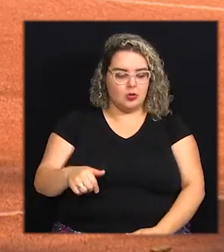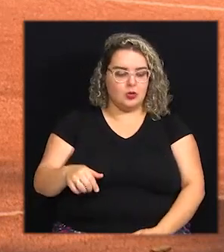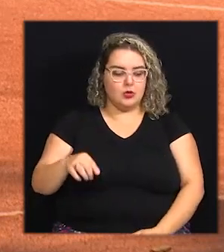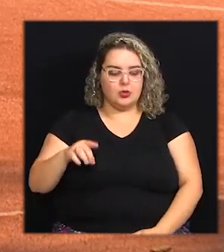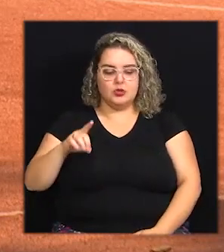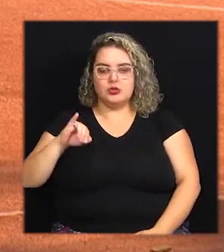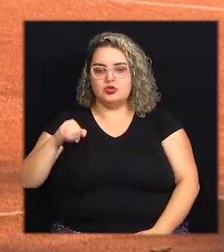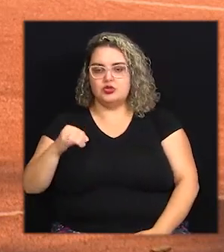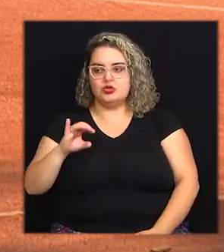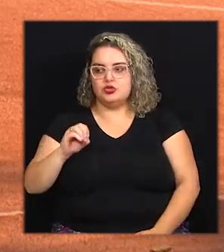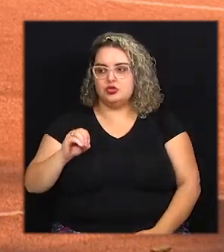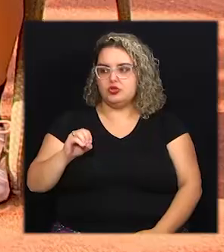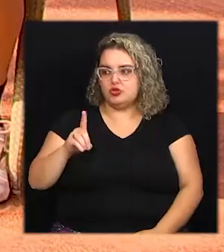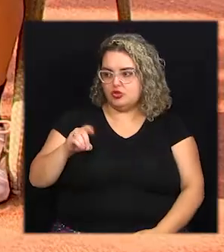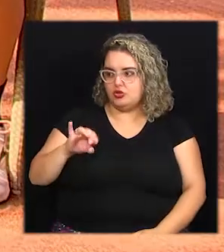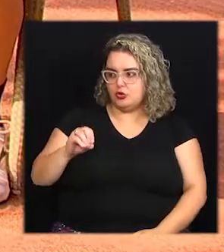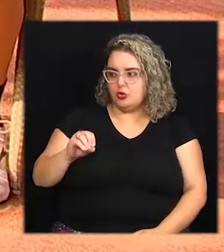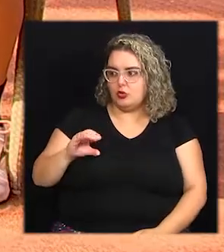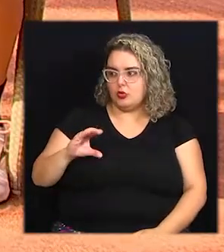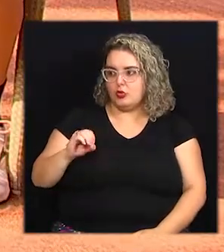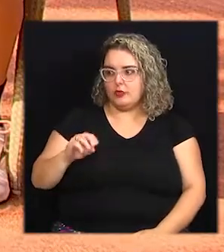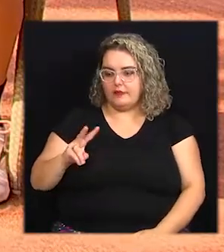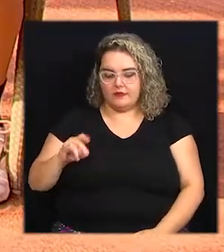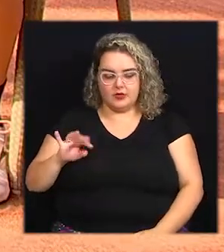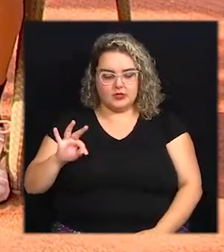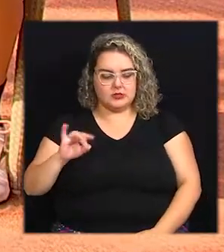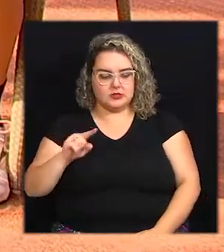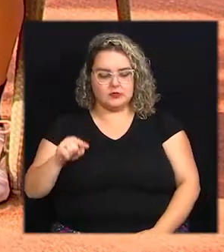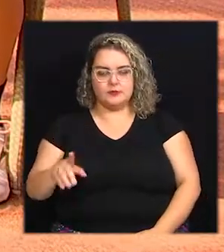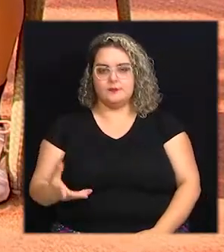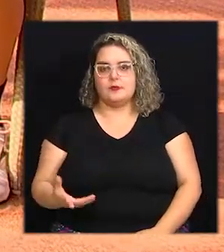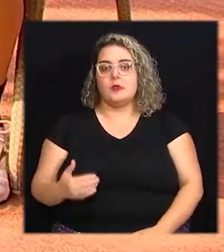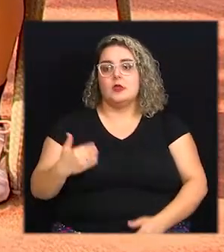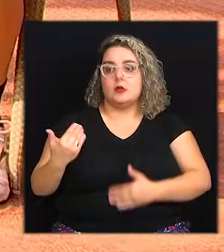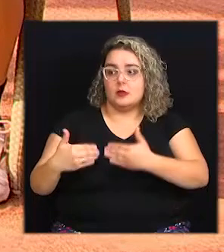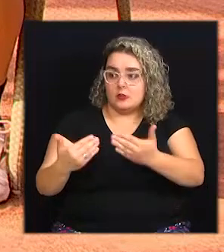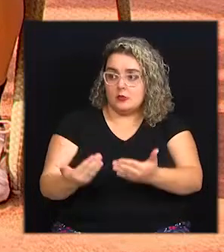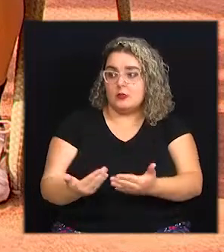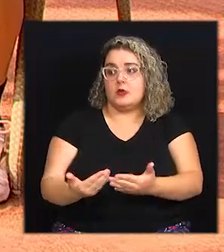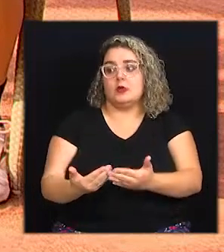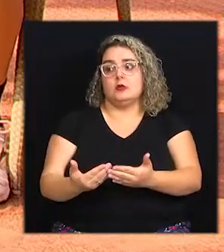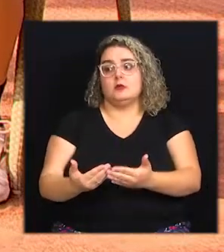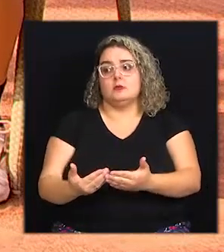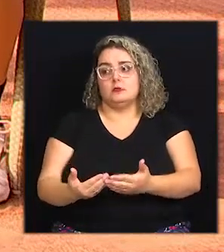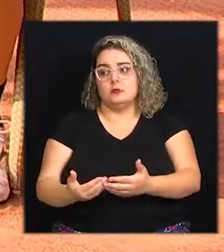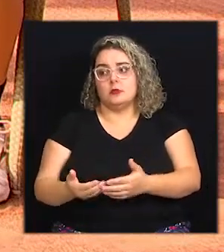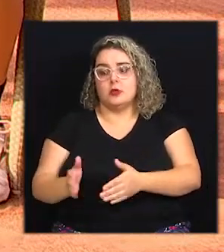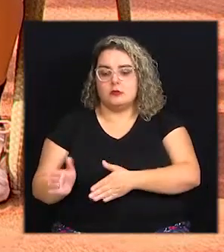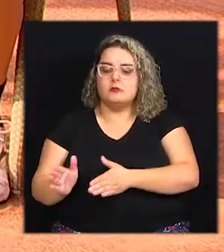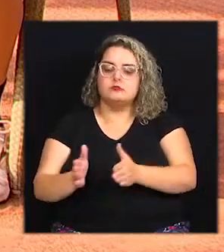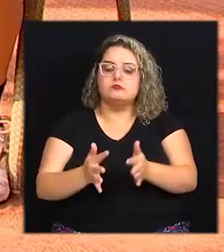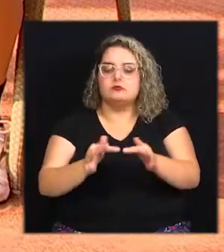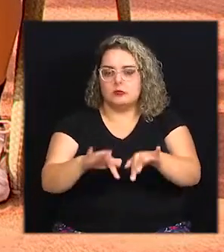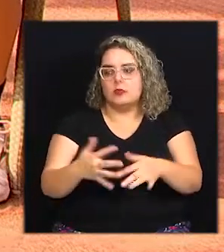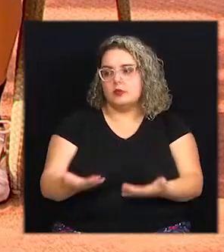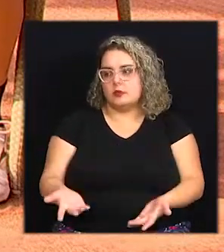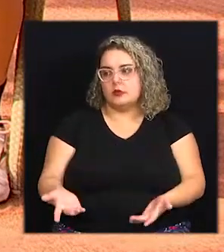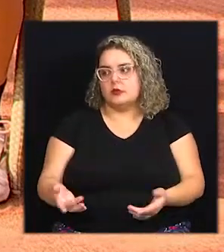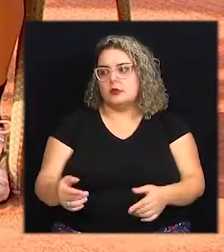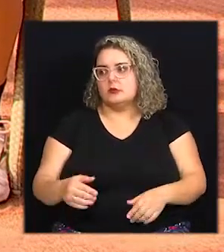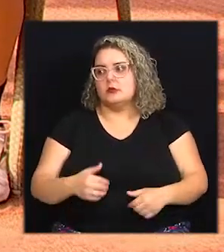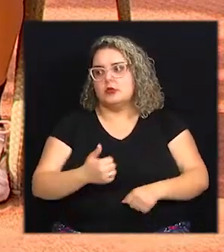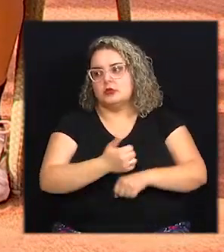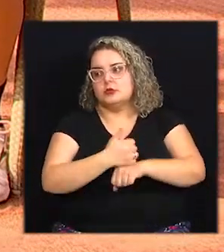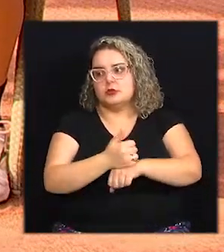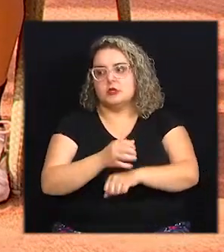Djokovic. Tá. Em questão de grandes lãs. Tem um caminho ainda a traçar e o Nadal já tá numa reta final também de